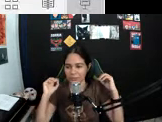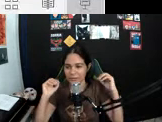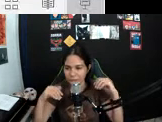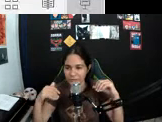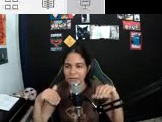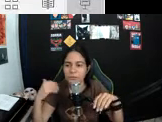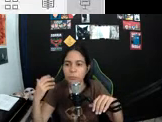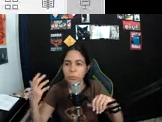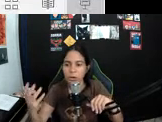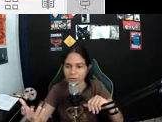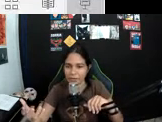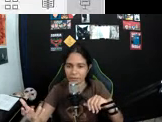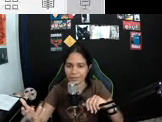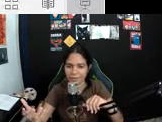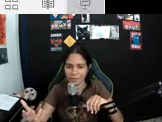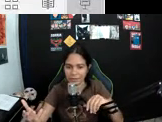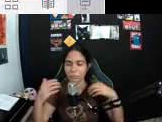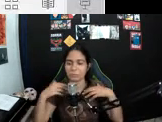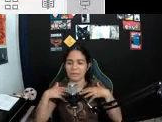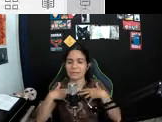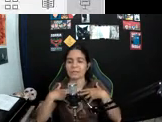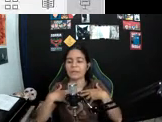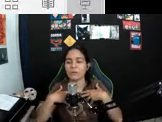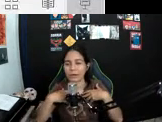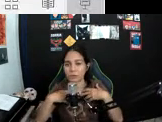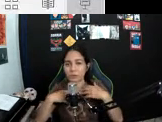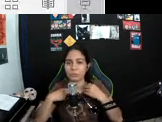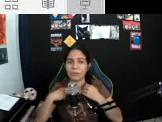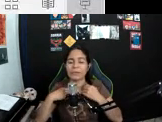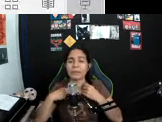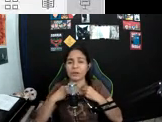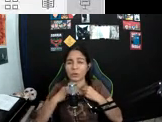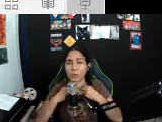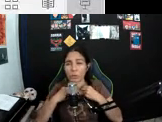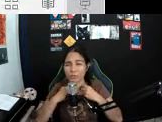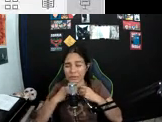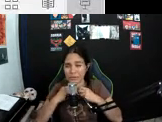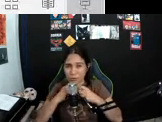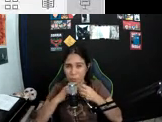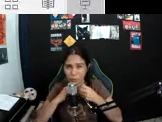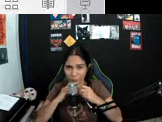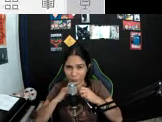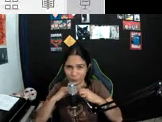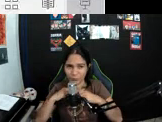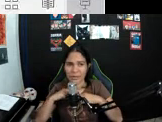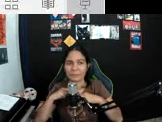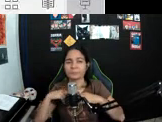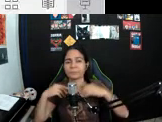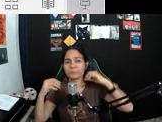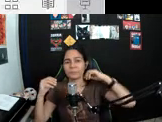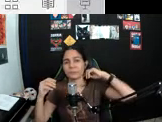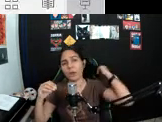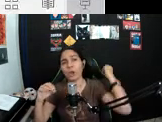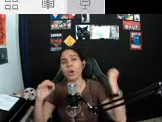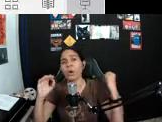legislação, certo? Vocês podem fazer isso, mas eu acho completamente contraditório,